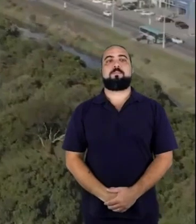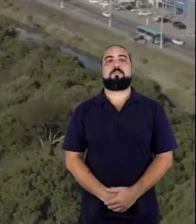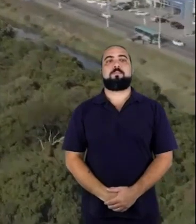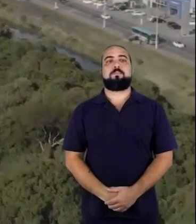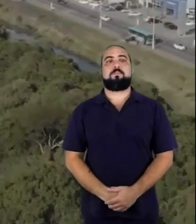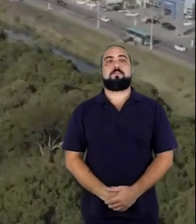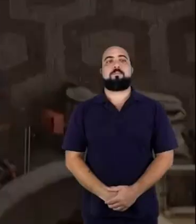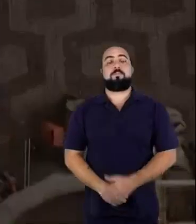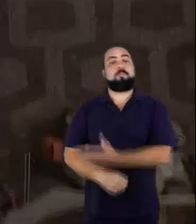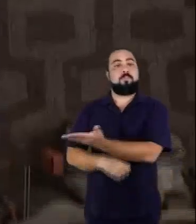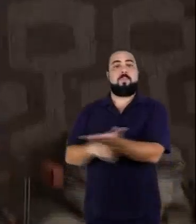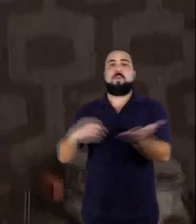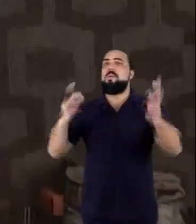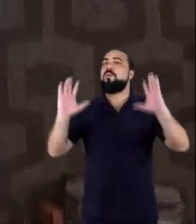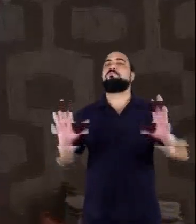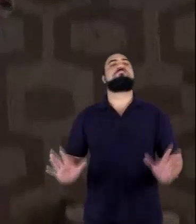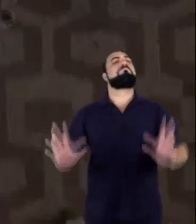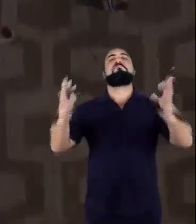Brasil